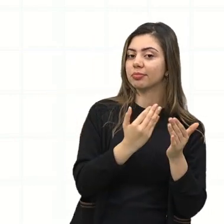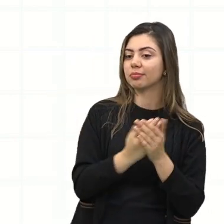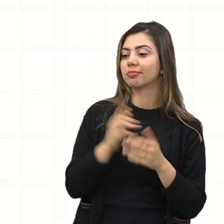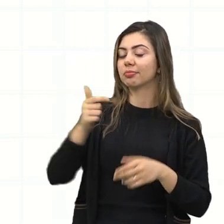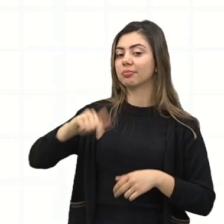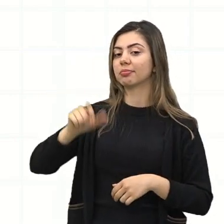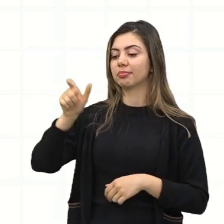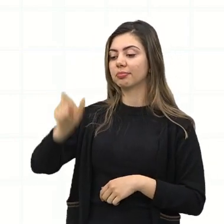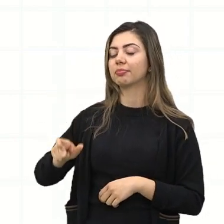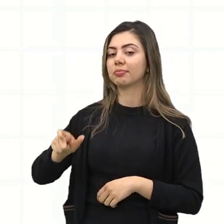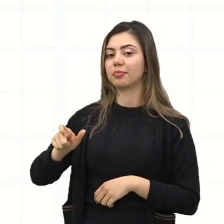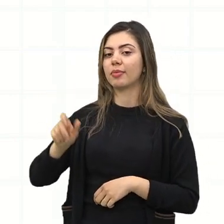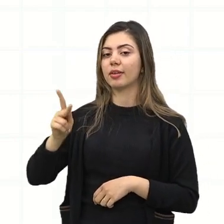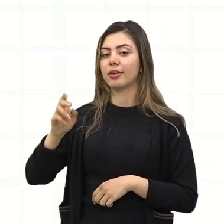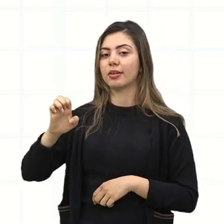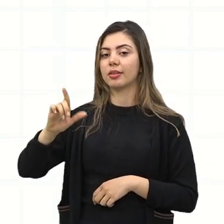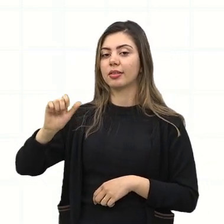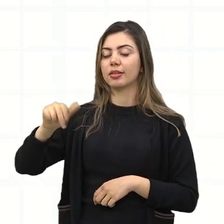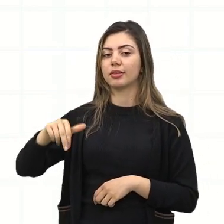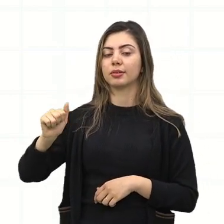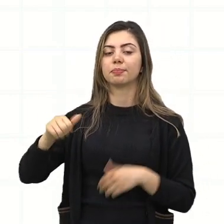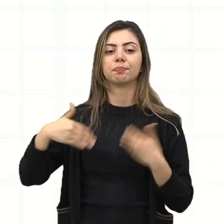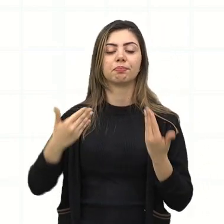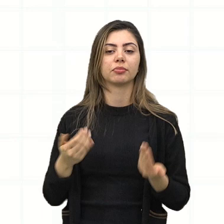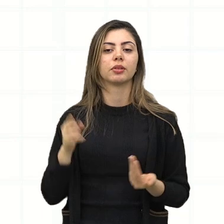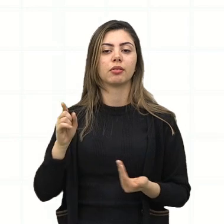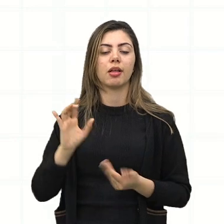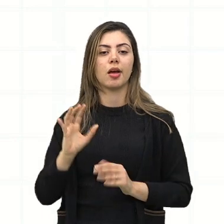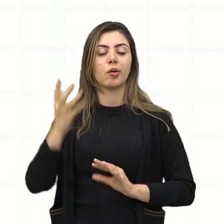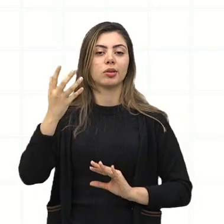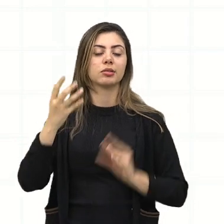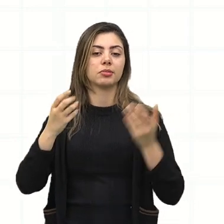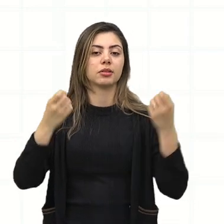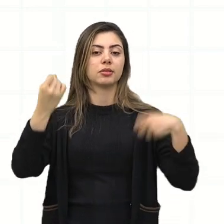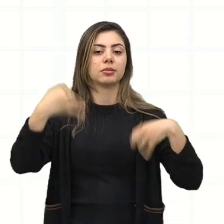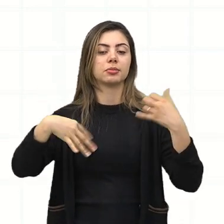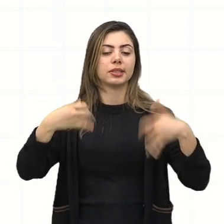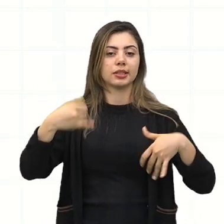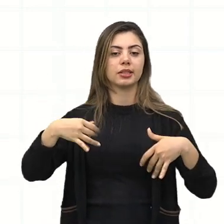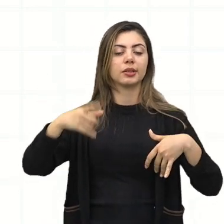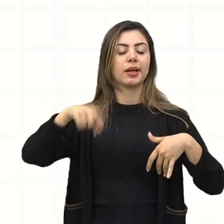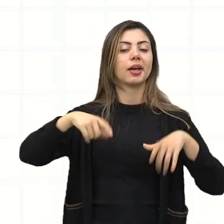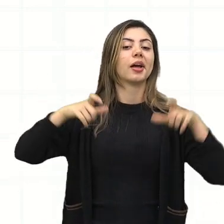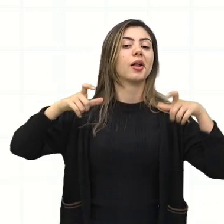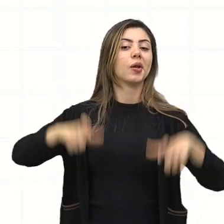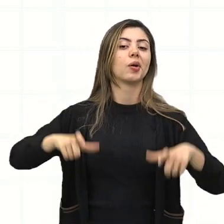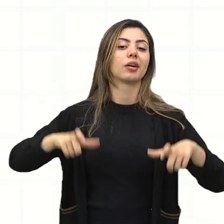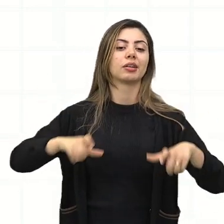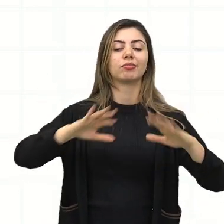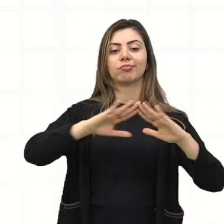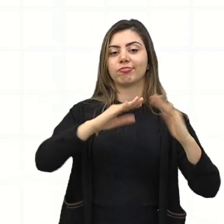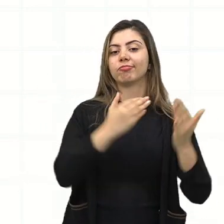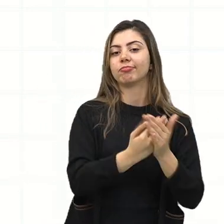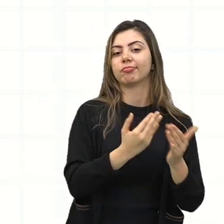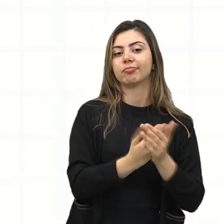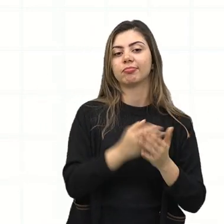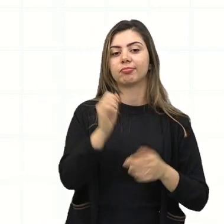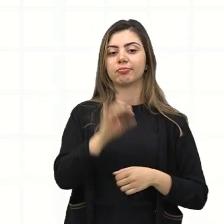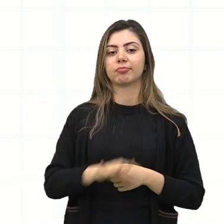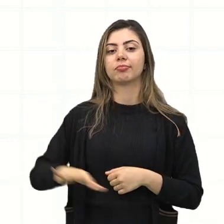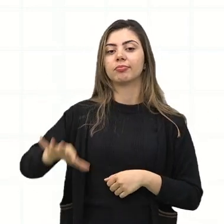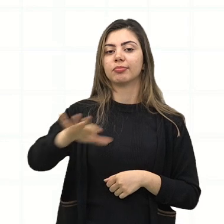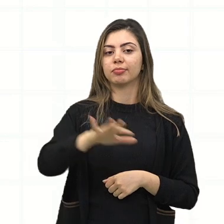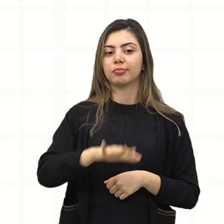Helena. Então, os acontecimentos que a Helena está contando é justamente na escola. O espaço